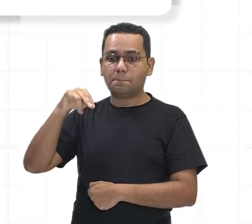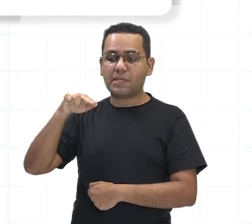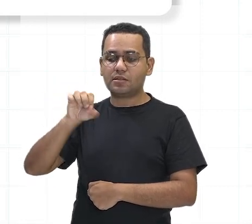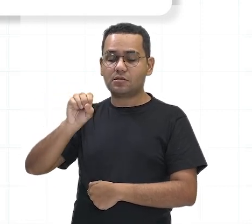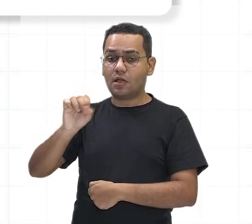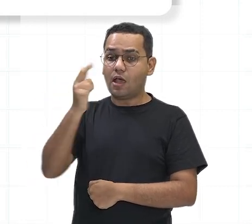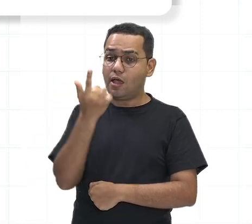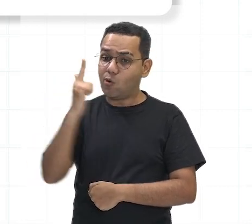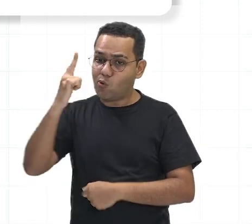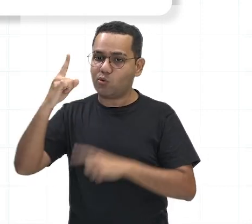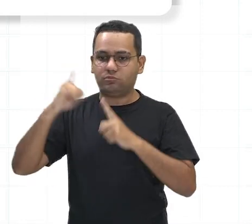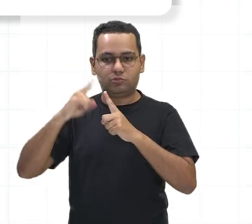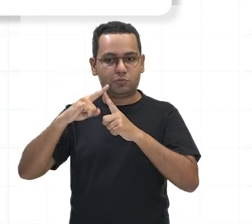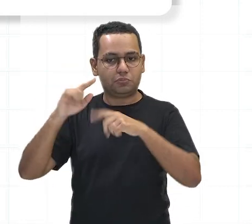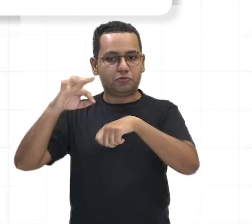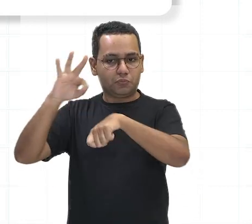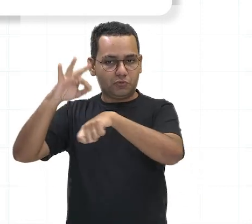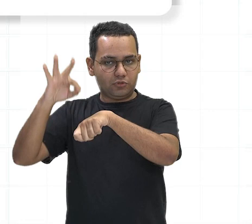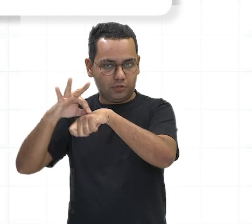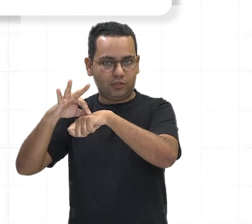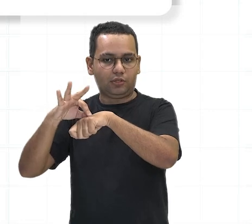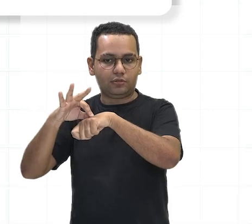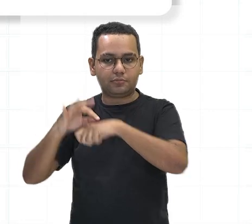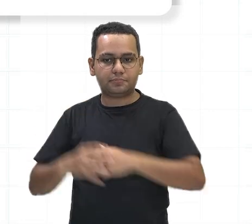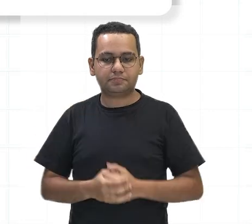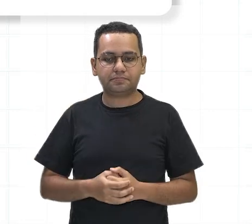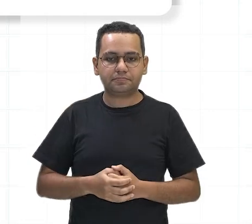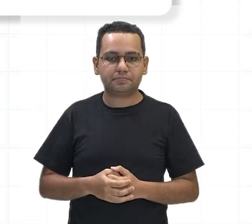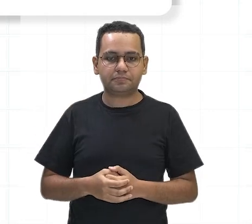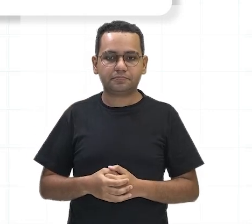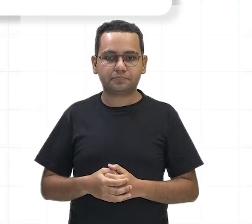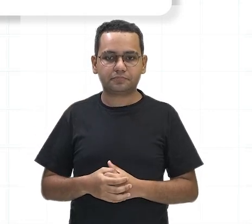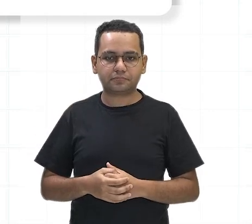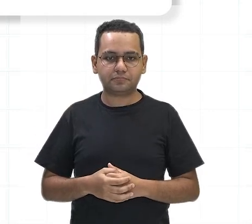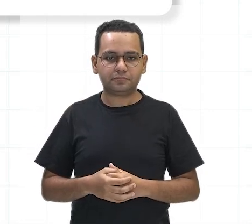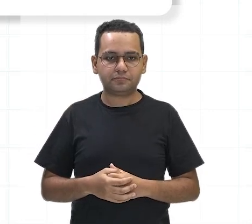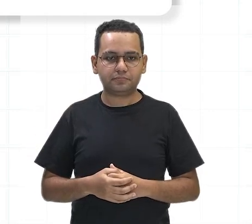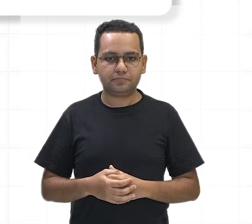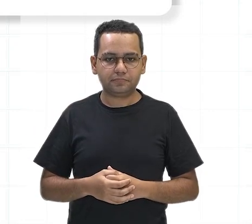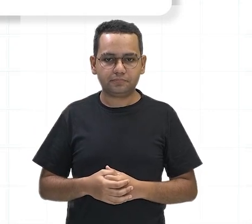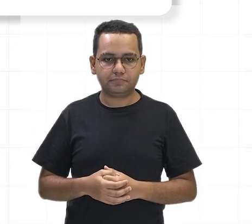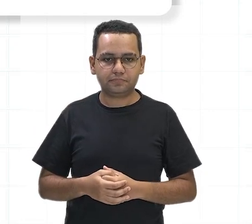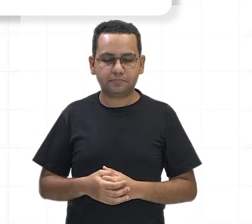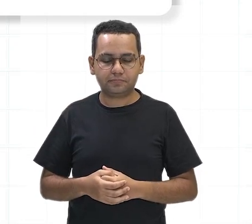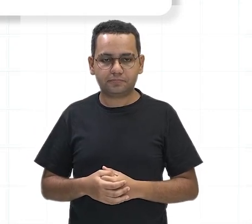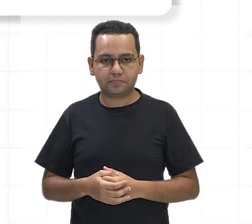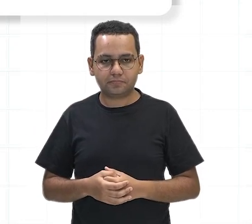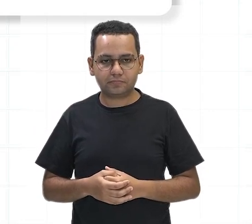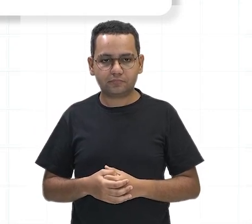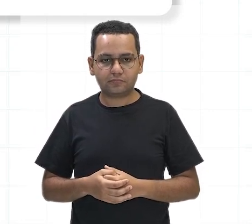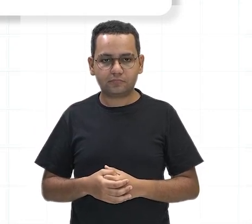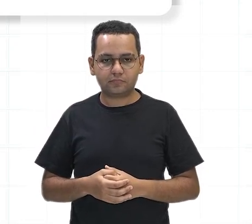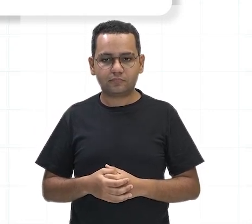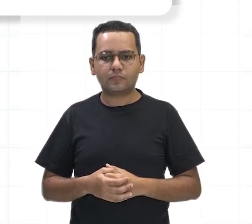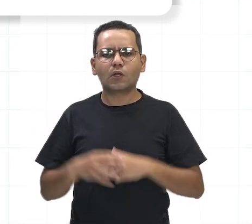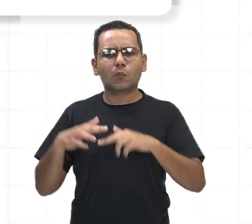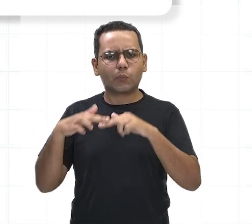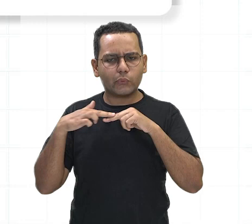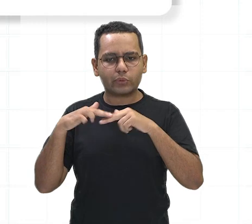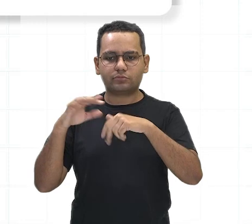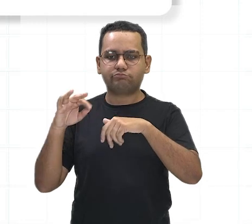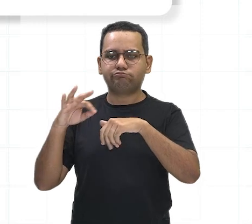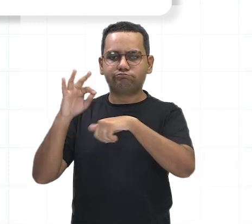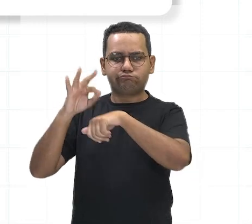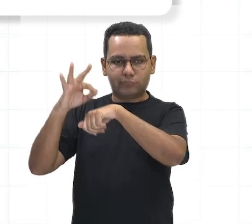de mosquito relacionado com a leishmaniose. Na imagem a seguir, a gente vê aí mais informações. A